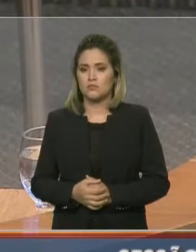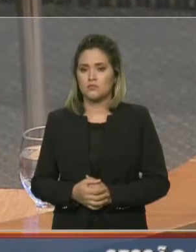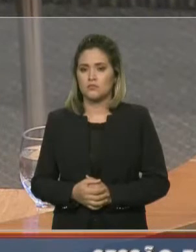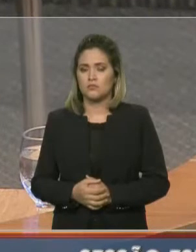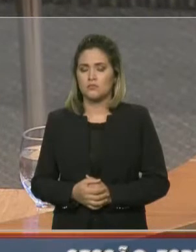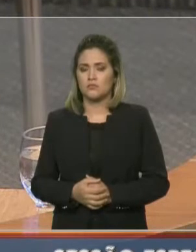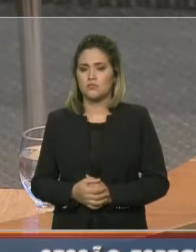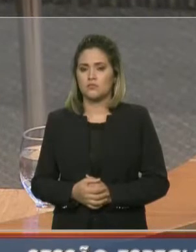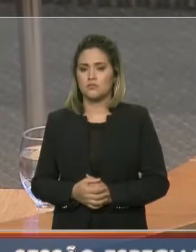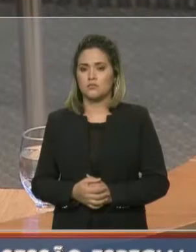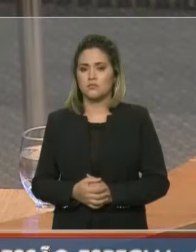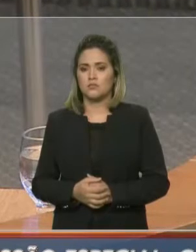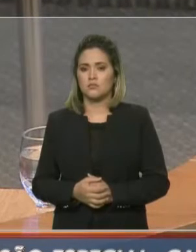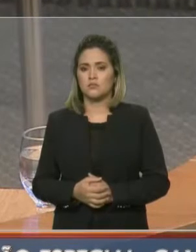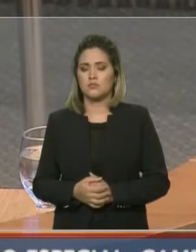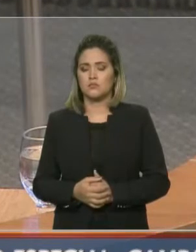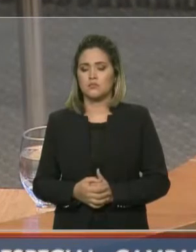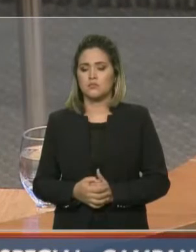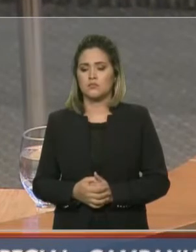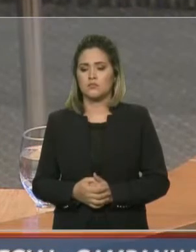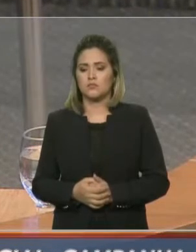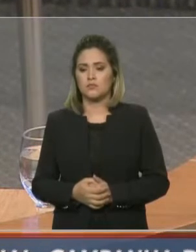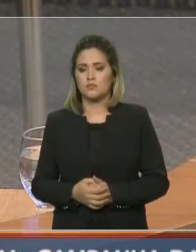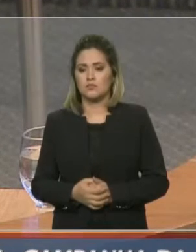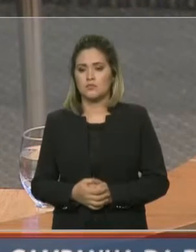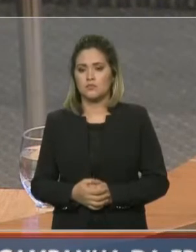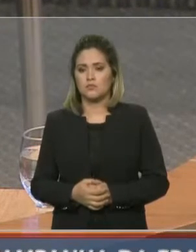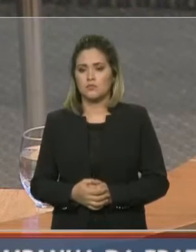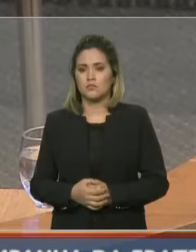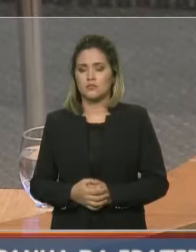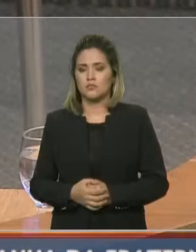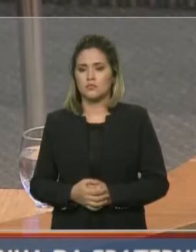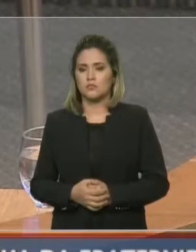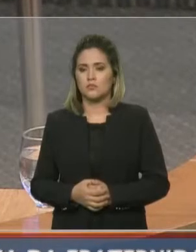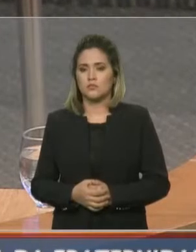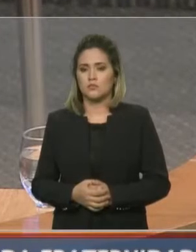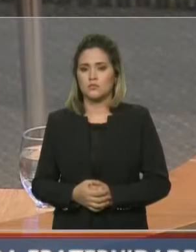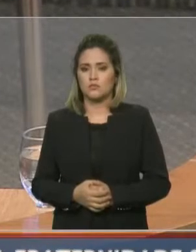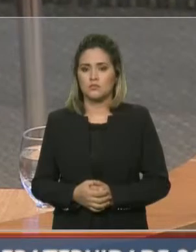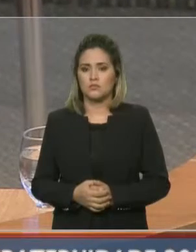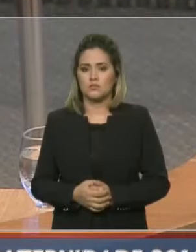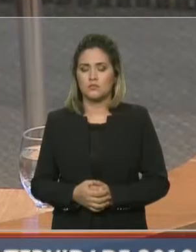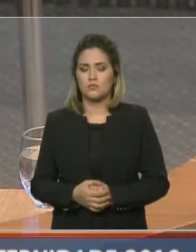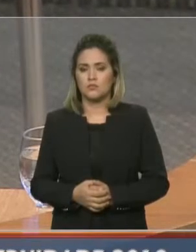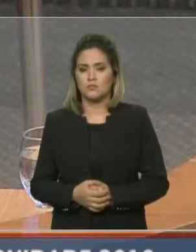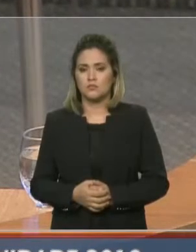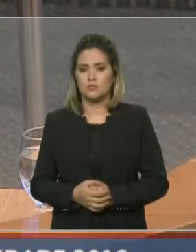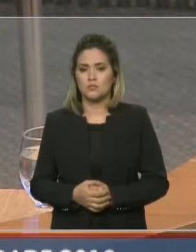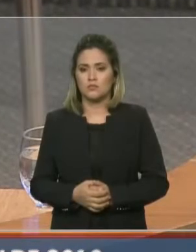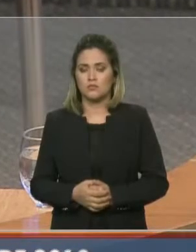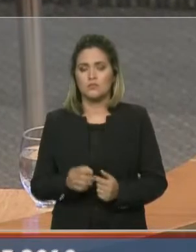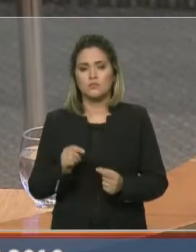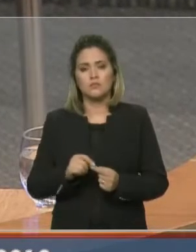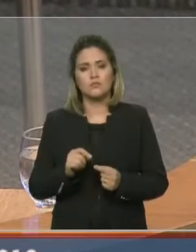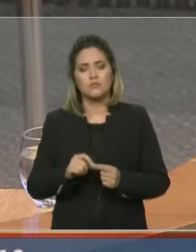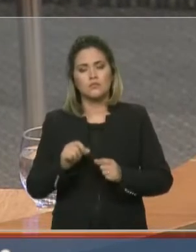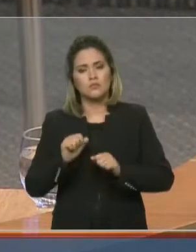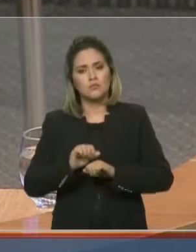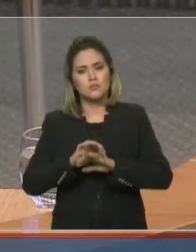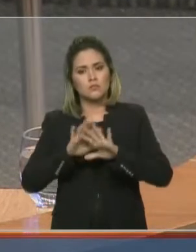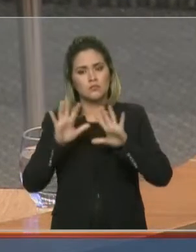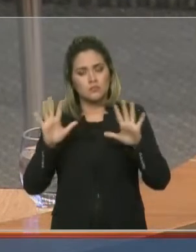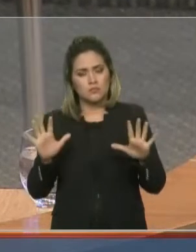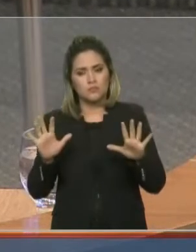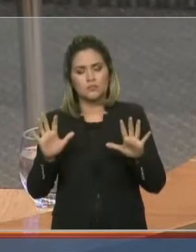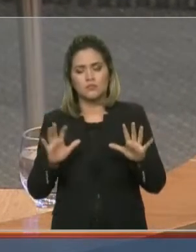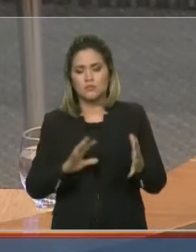realidade e torna presente, portanto, transparente no mundo